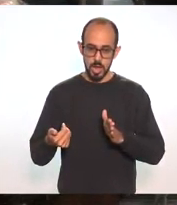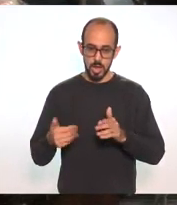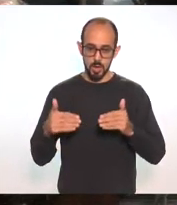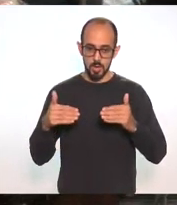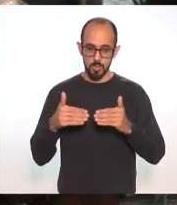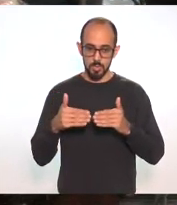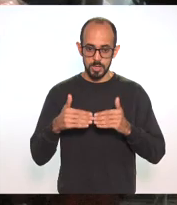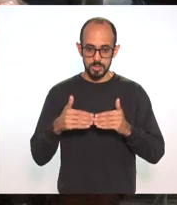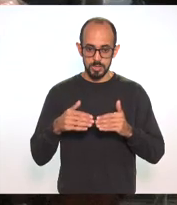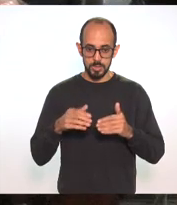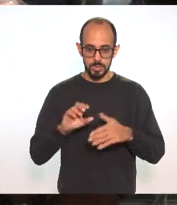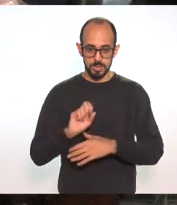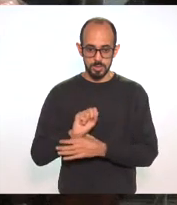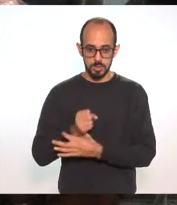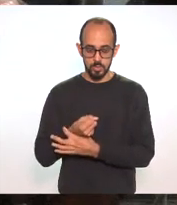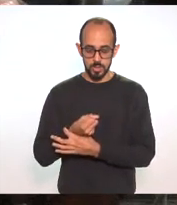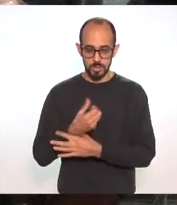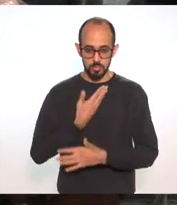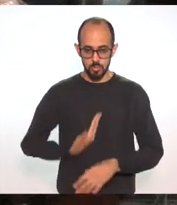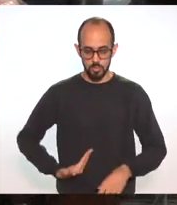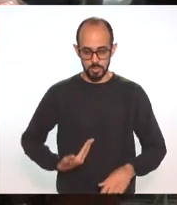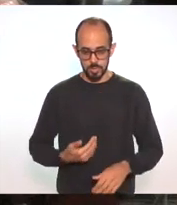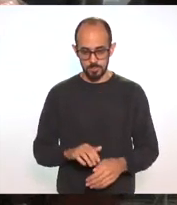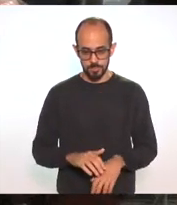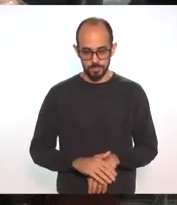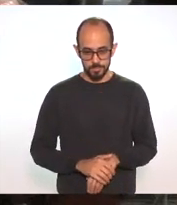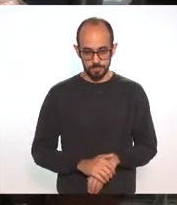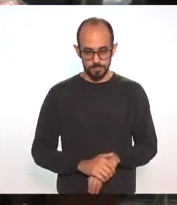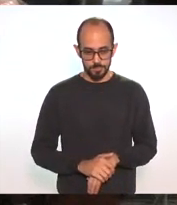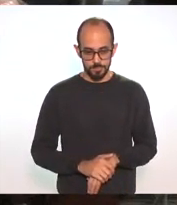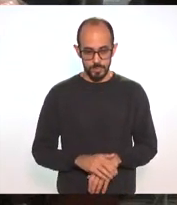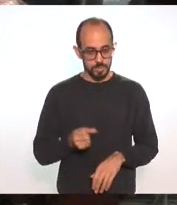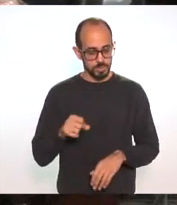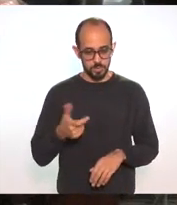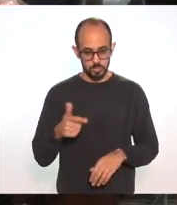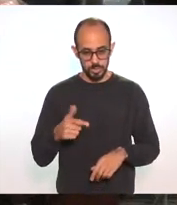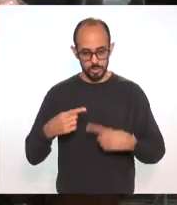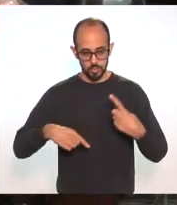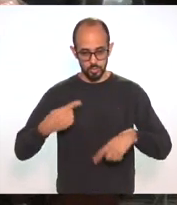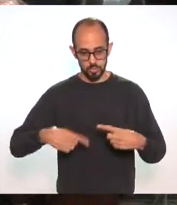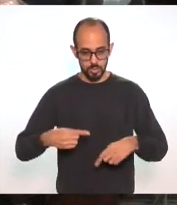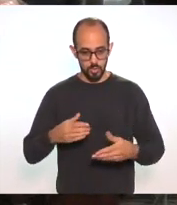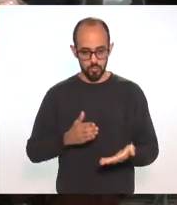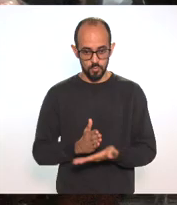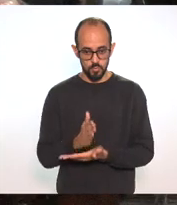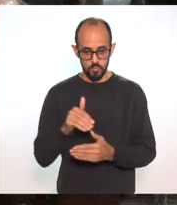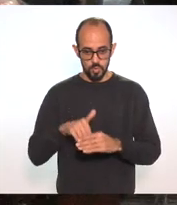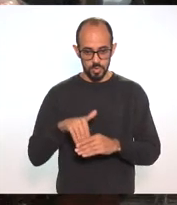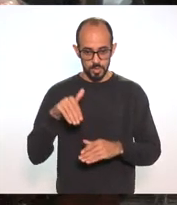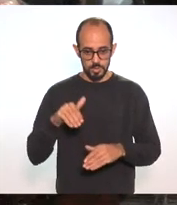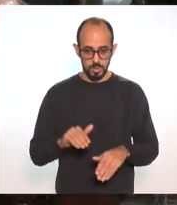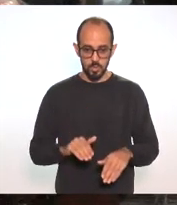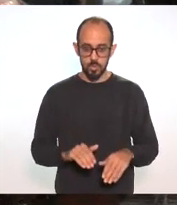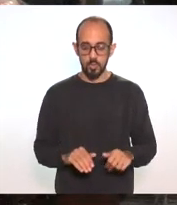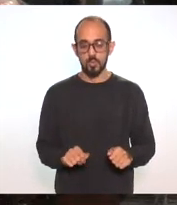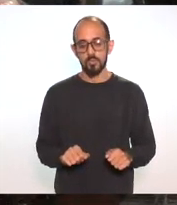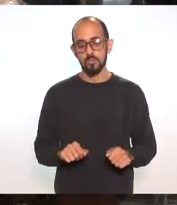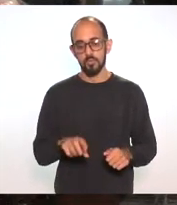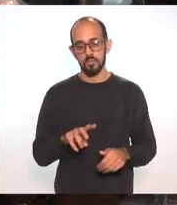Com os pareceres emitidos em discussão, não havendo quem queira discutir, encerra a discussão em votação. Os senhores que aprovam permaneçam como estão. Aprovado, vai